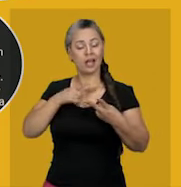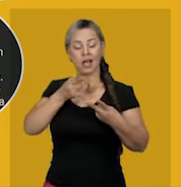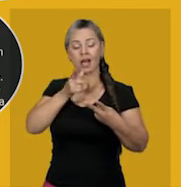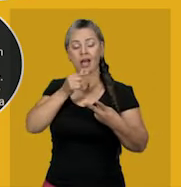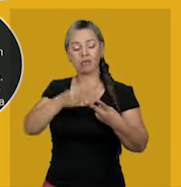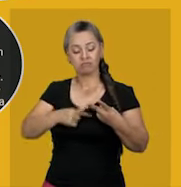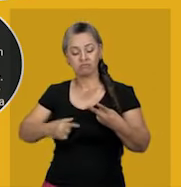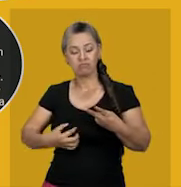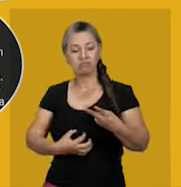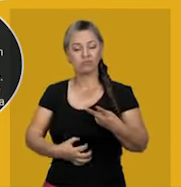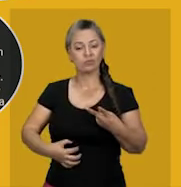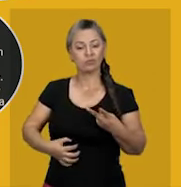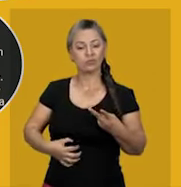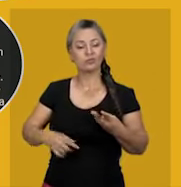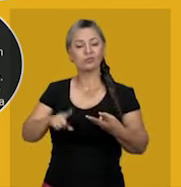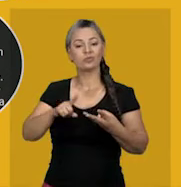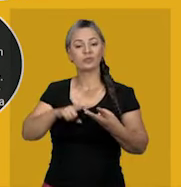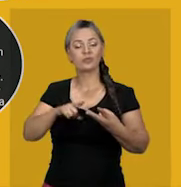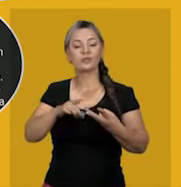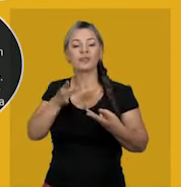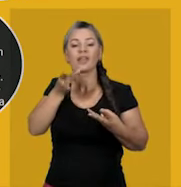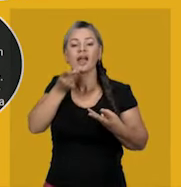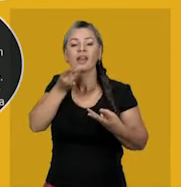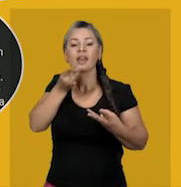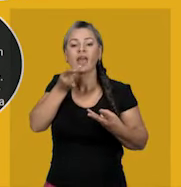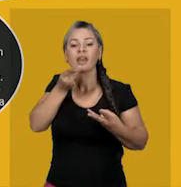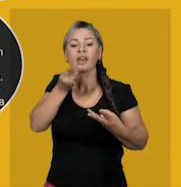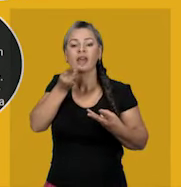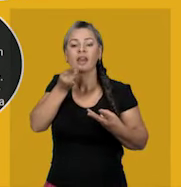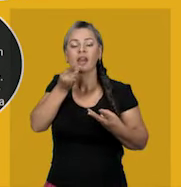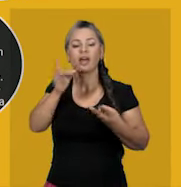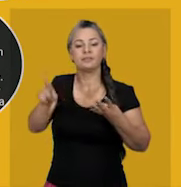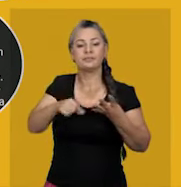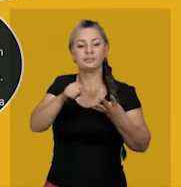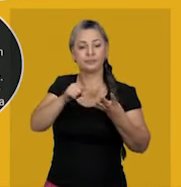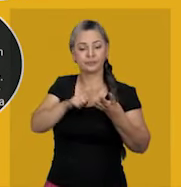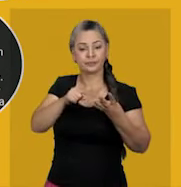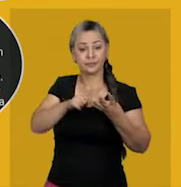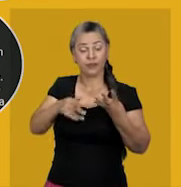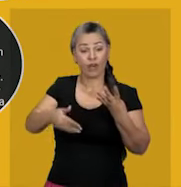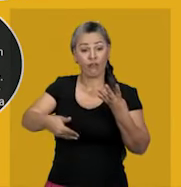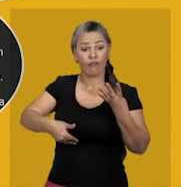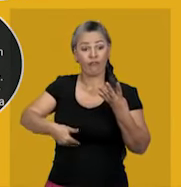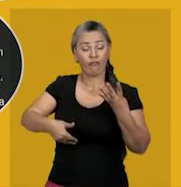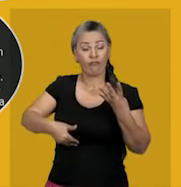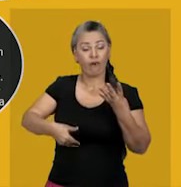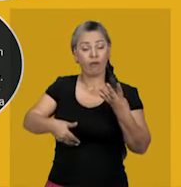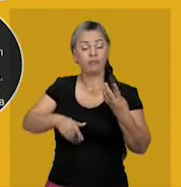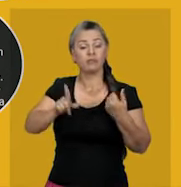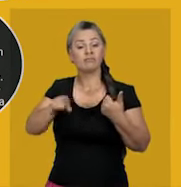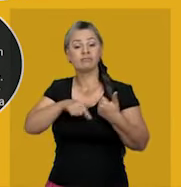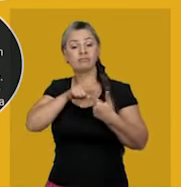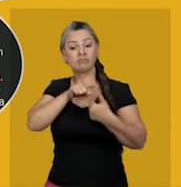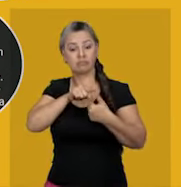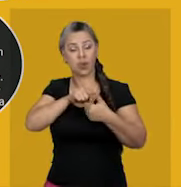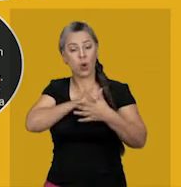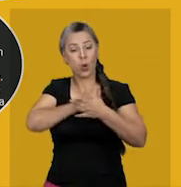a fome e, como bulbo, os batimentos do coração e a pressão do